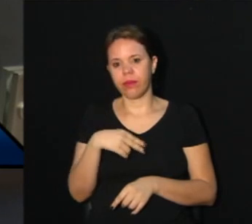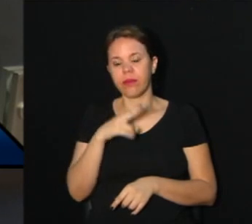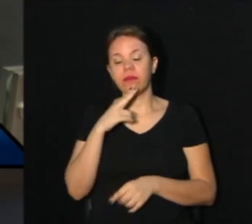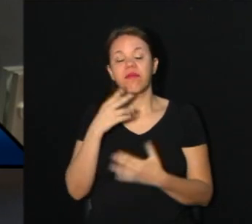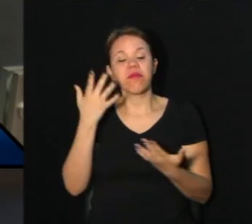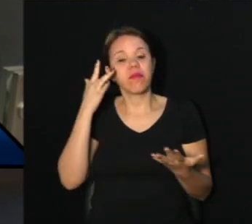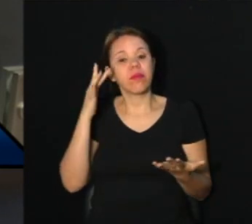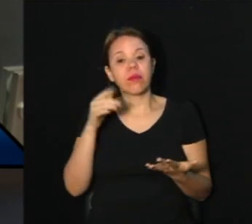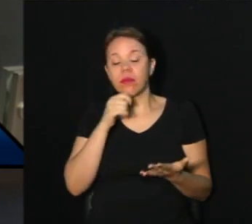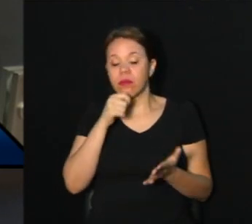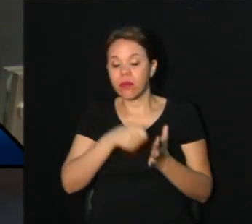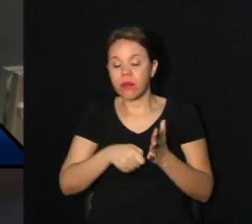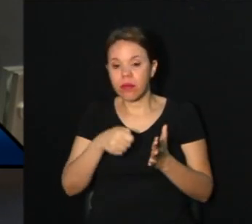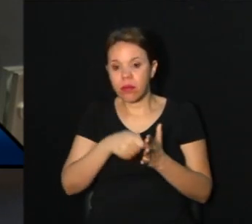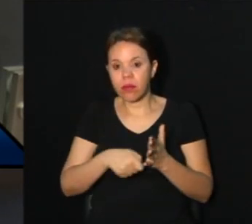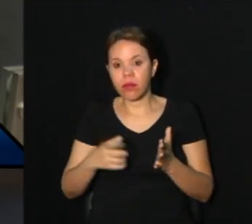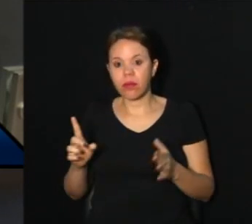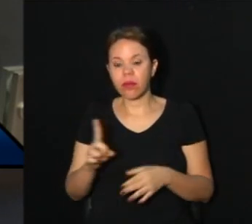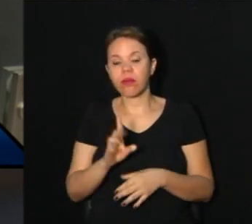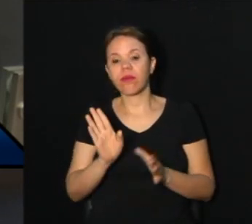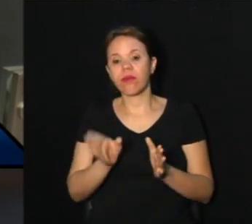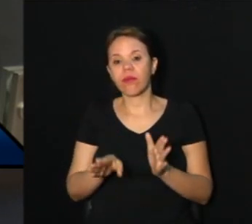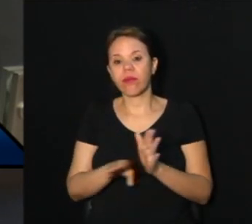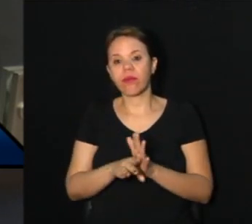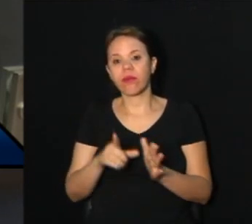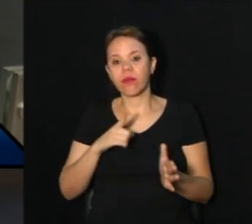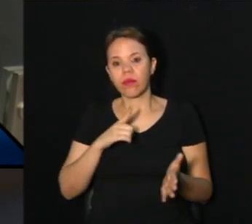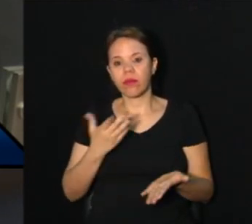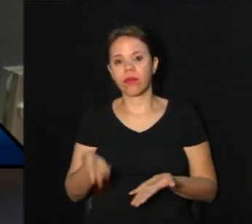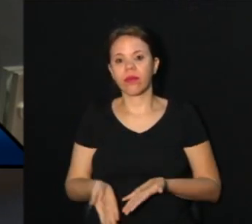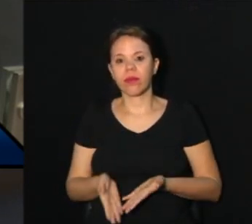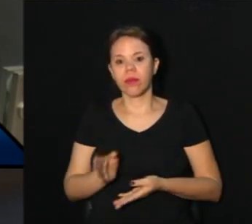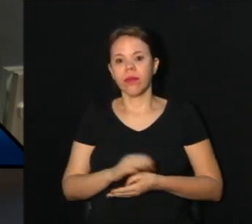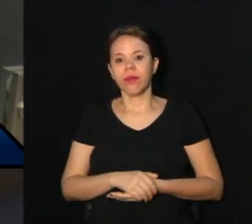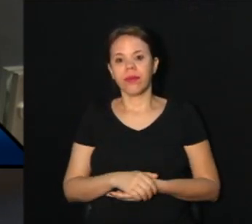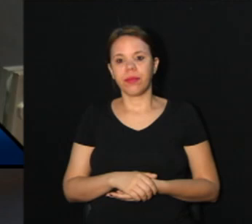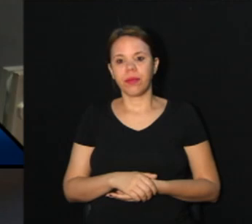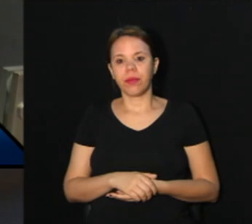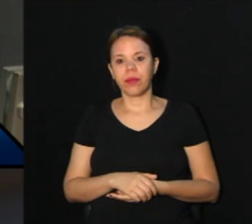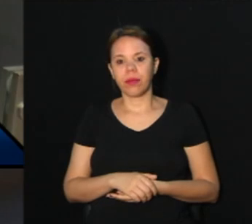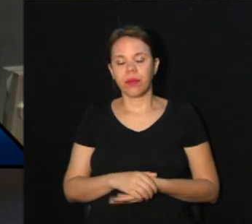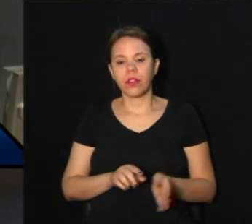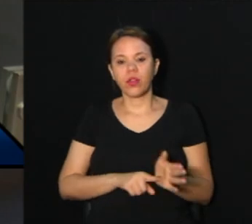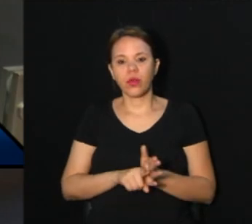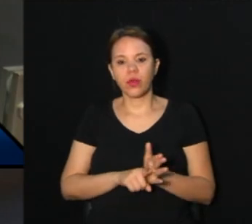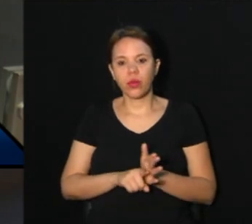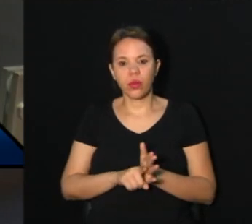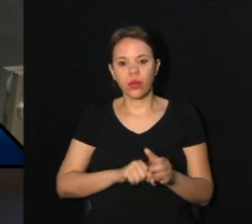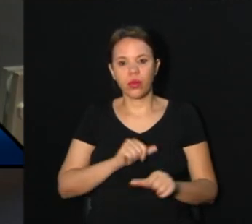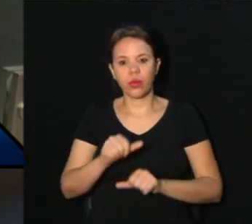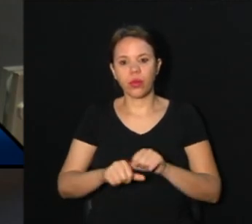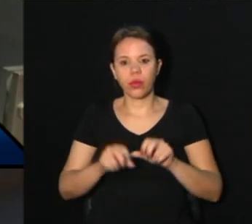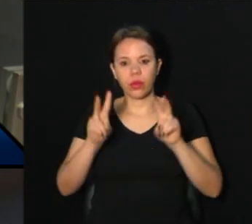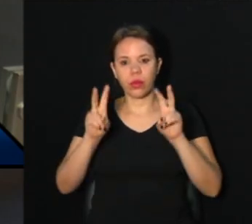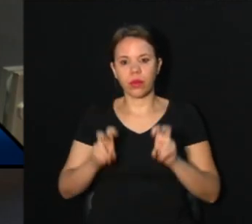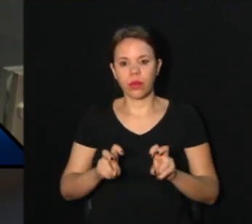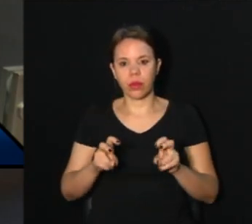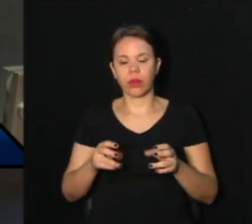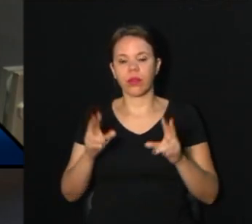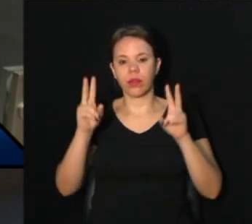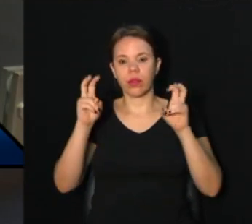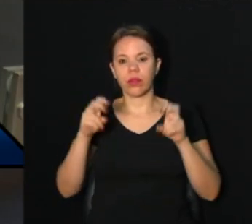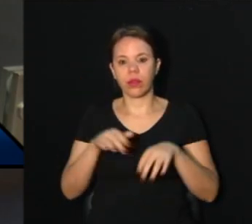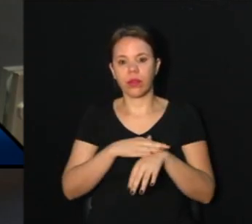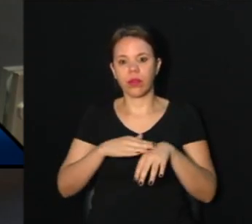debruçar. Parece que quando aqui chegou já tem o estudo de impacto a respeito desse assunto. Conversamos